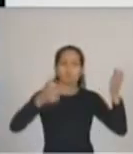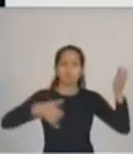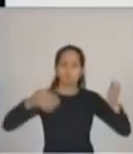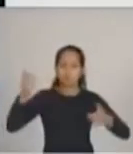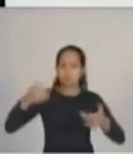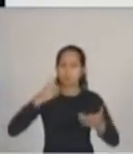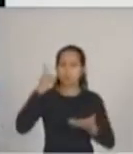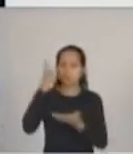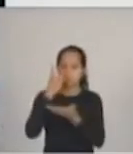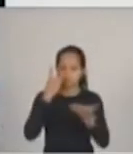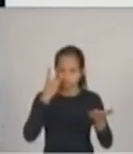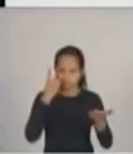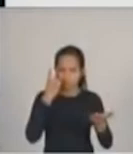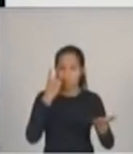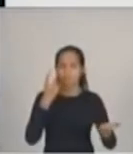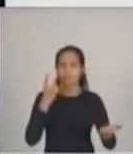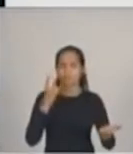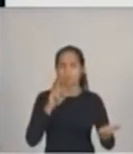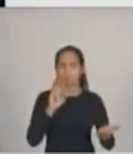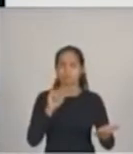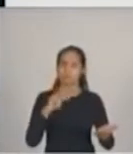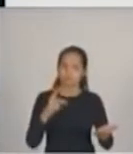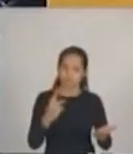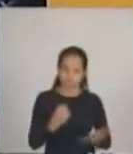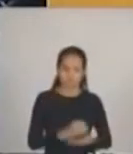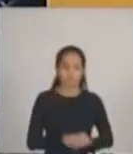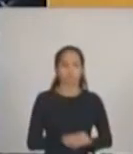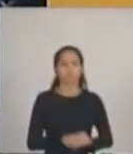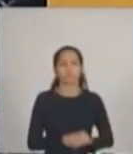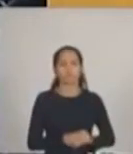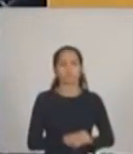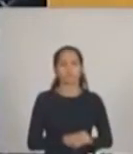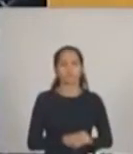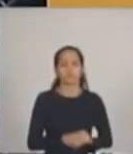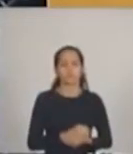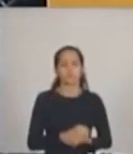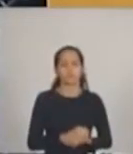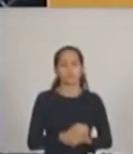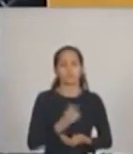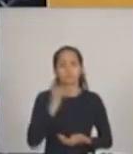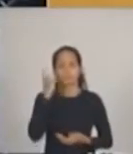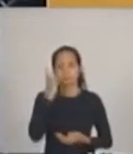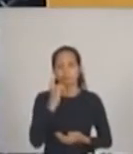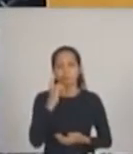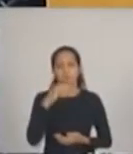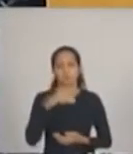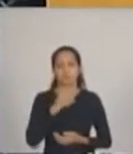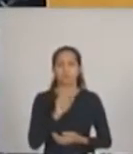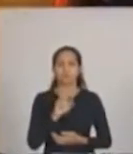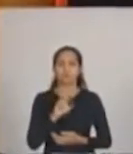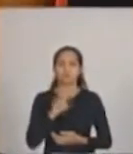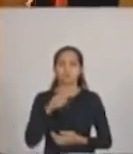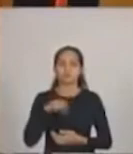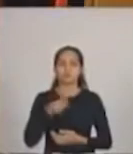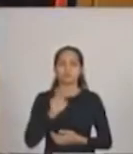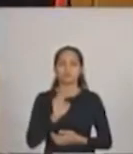pelo ilustre deputado Vandinho. Deputado Ferraz, vota não. Deputado Torino Marques.